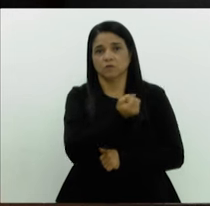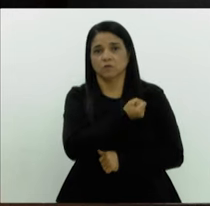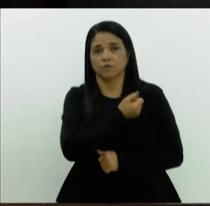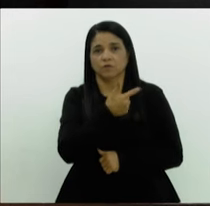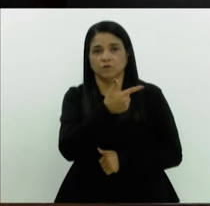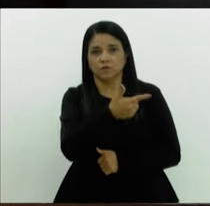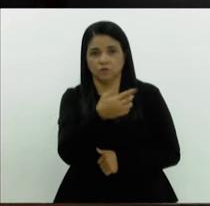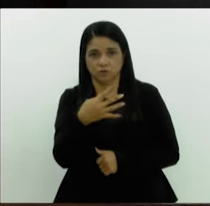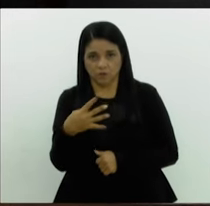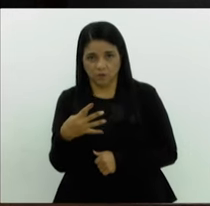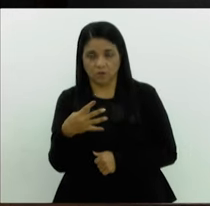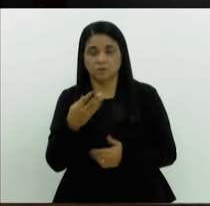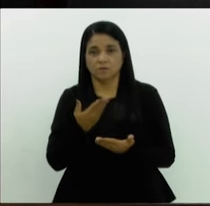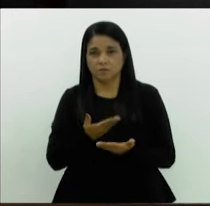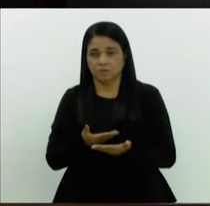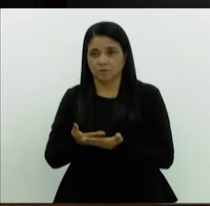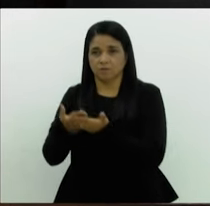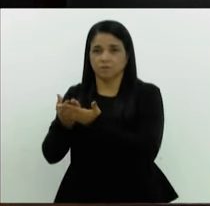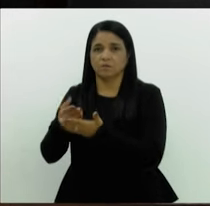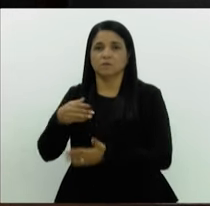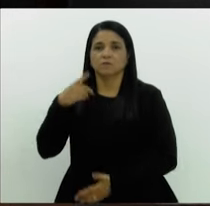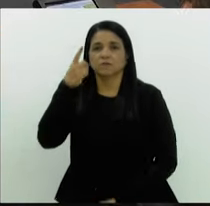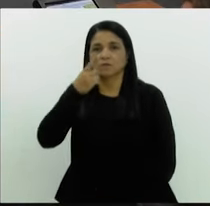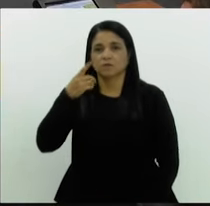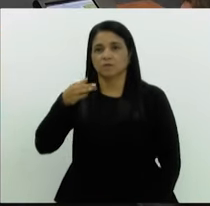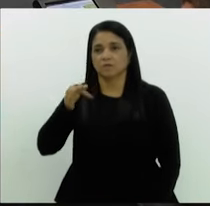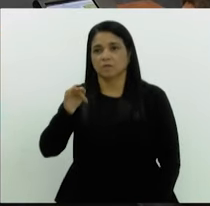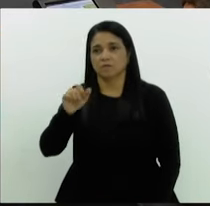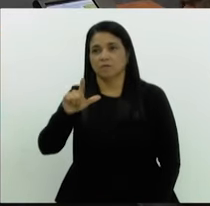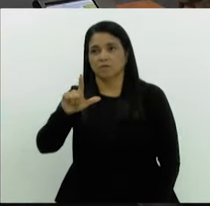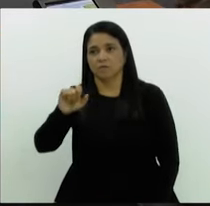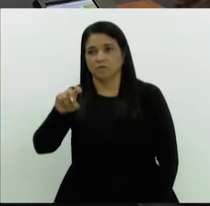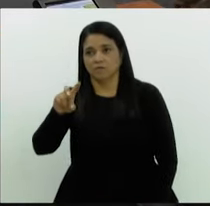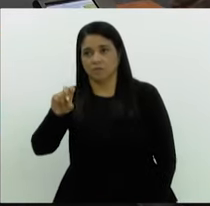Para encaminhar, deputado Flávio Serafim, na tribuna.